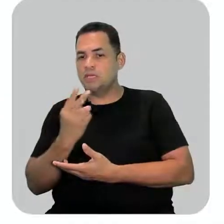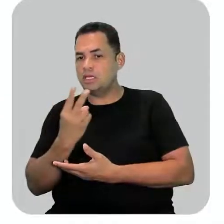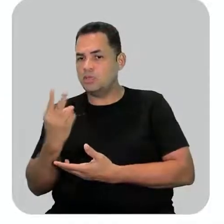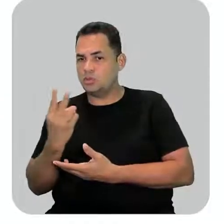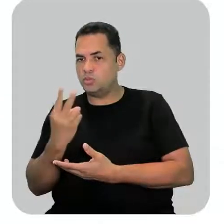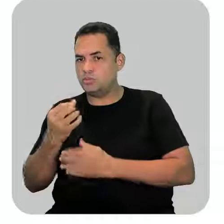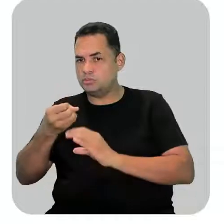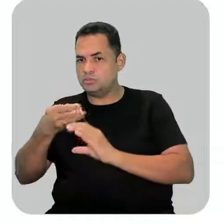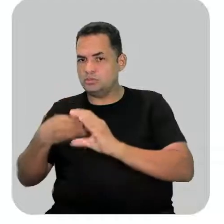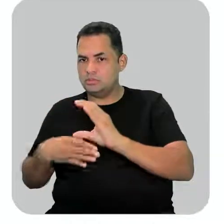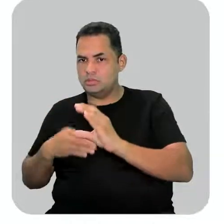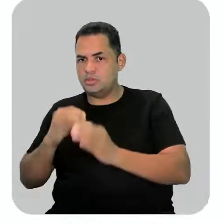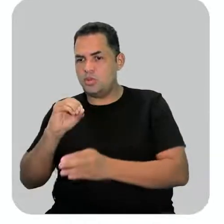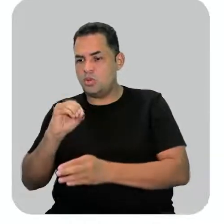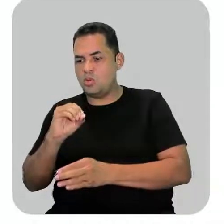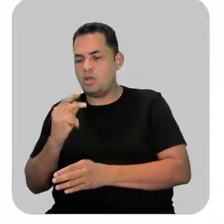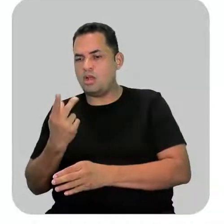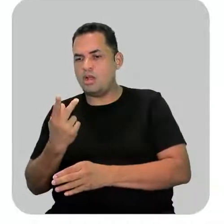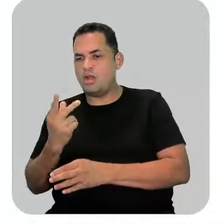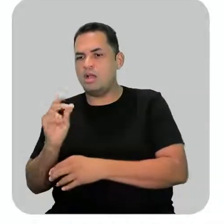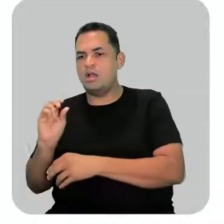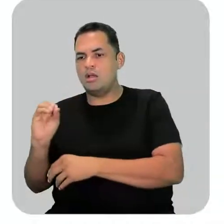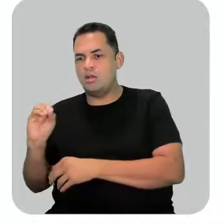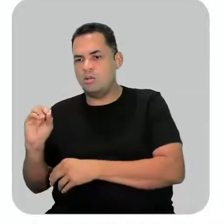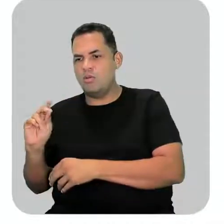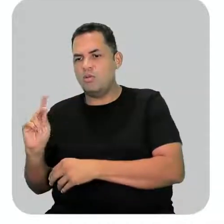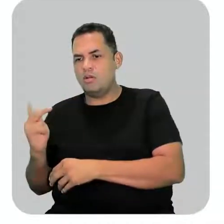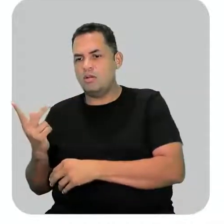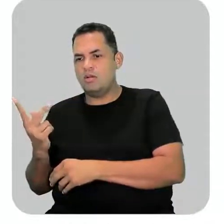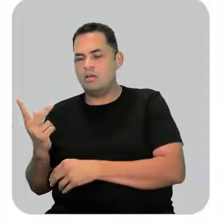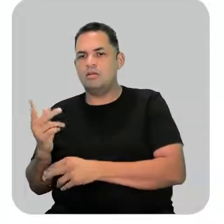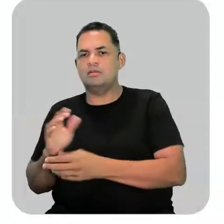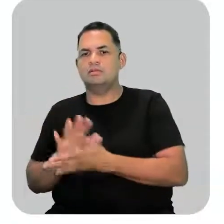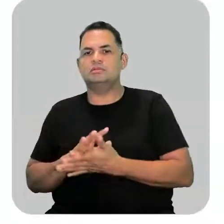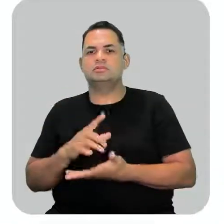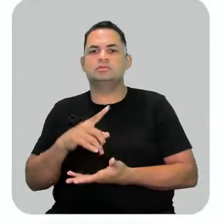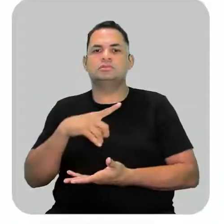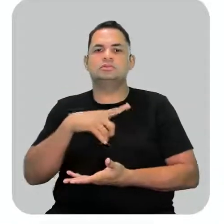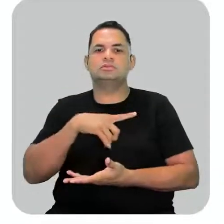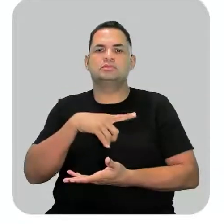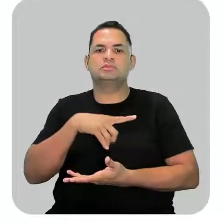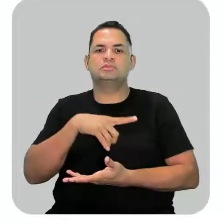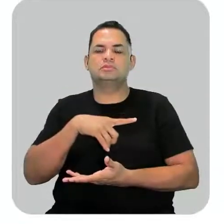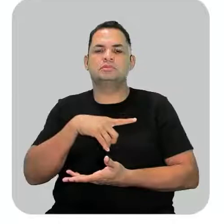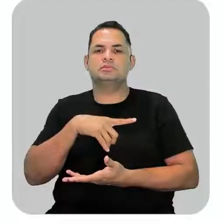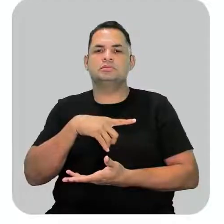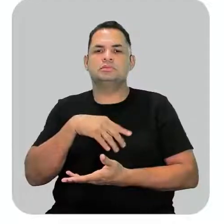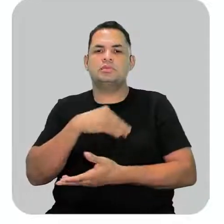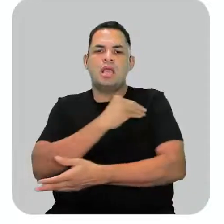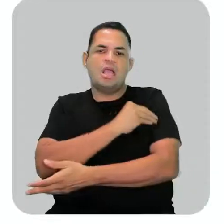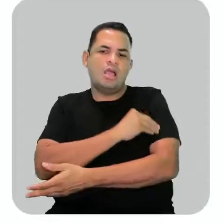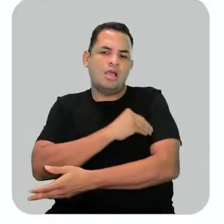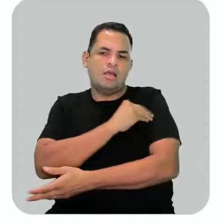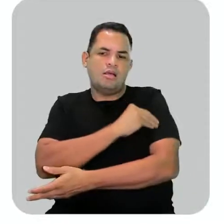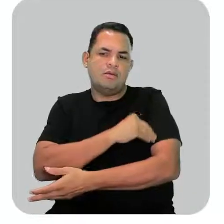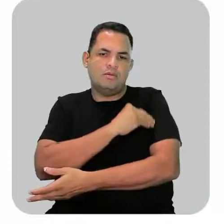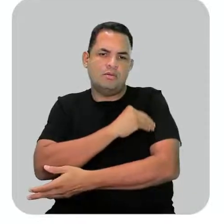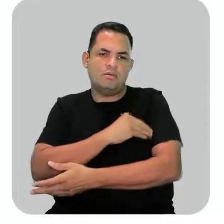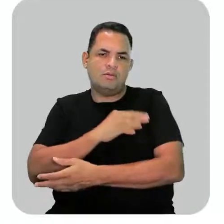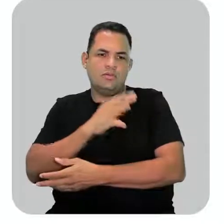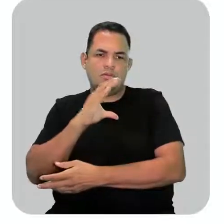2 funções álcools no mesmo composto. Nós também temos álcool do tipo